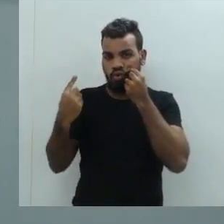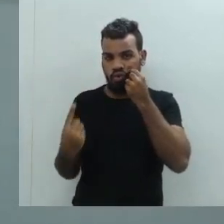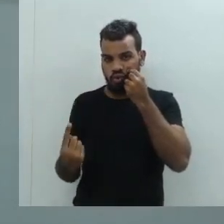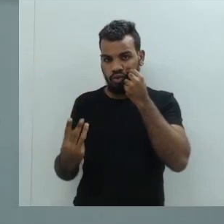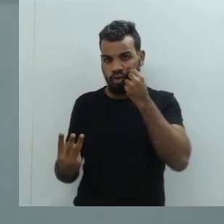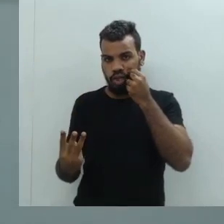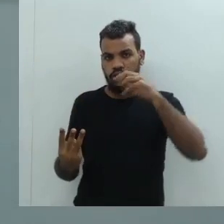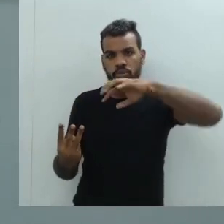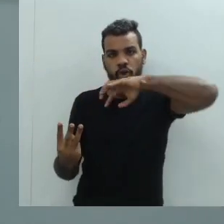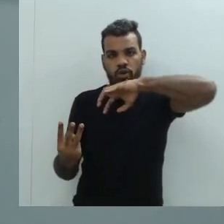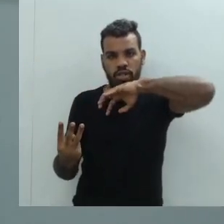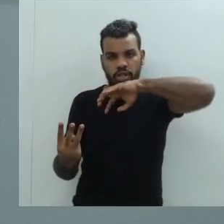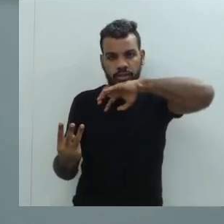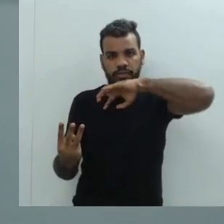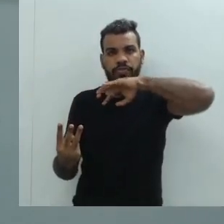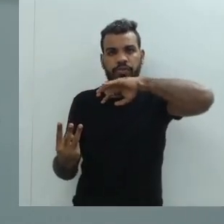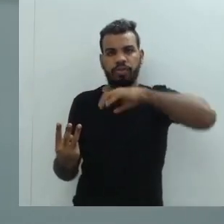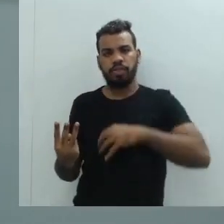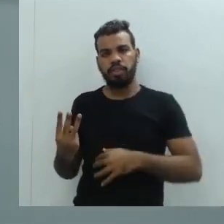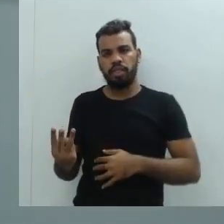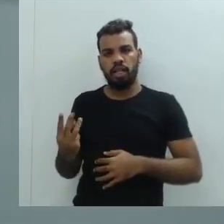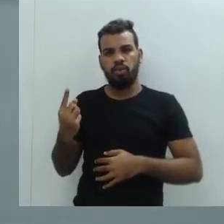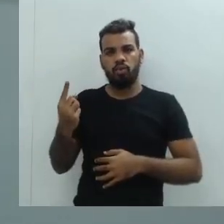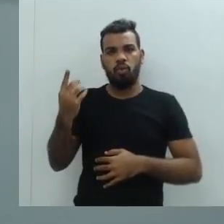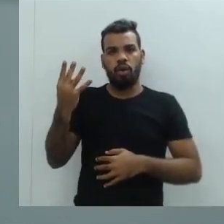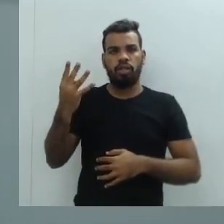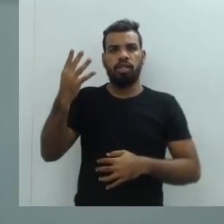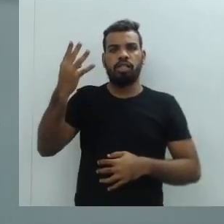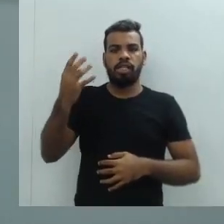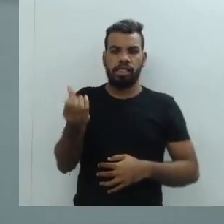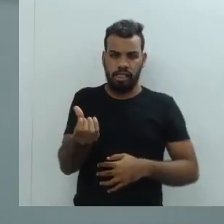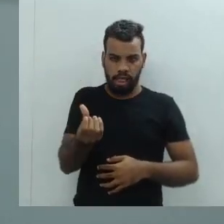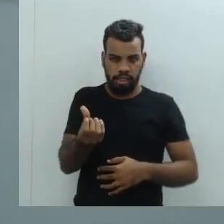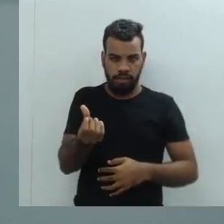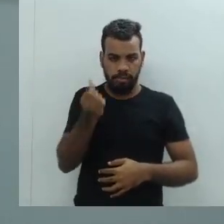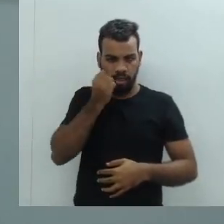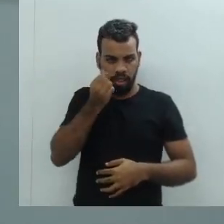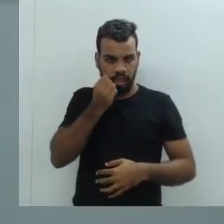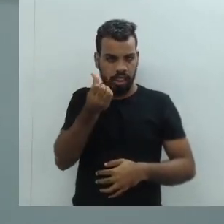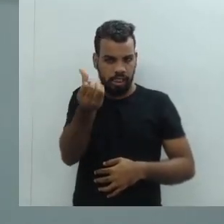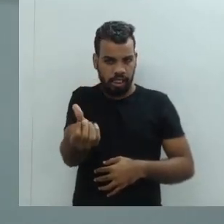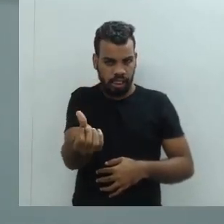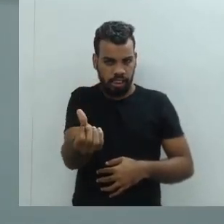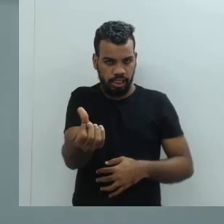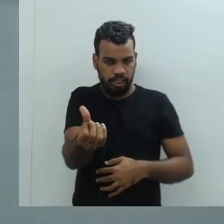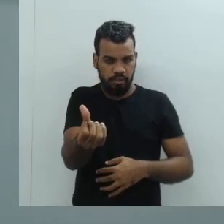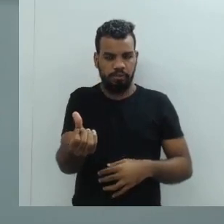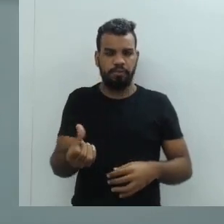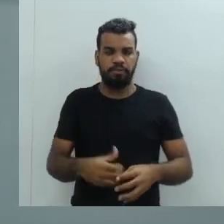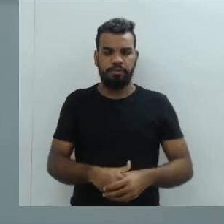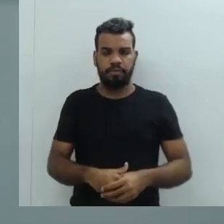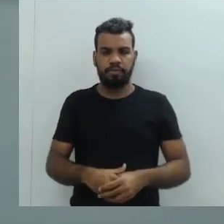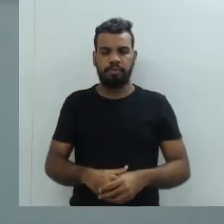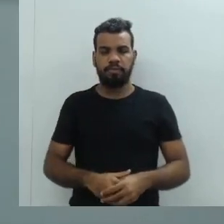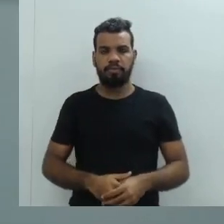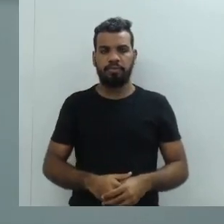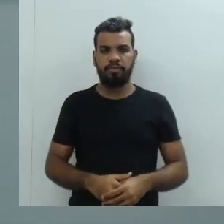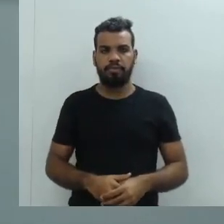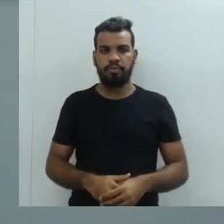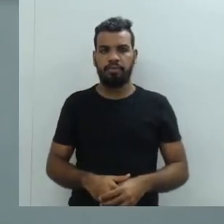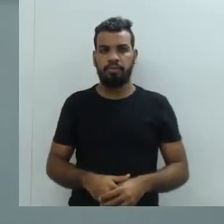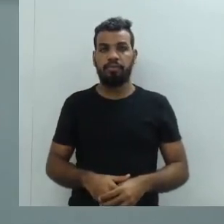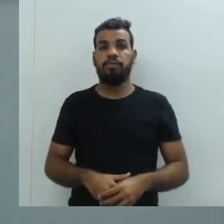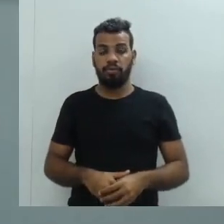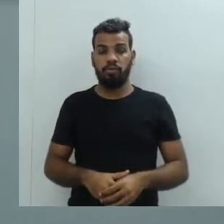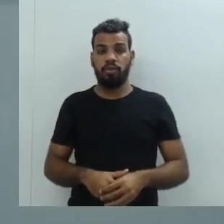do Sport, totalizando 6 meninas que haviam na sala. Quando a gente vai para a pergunta de